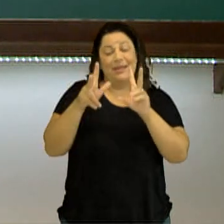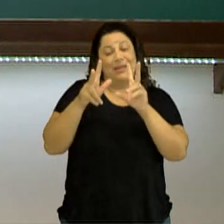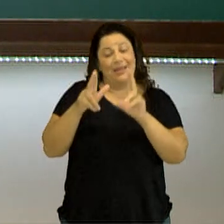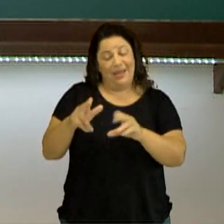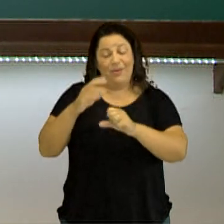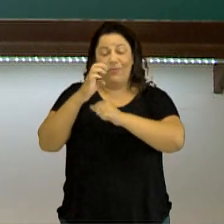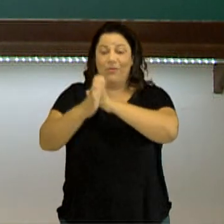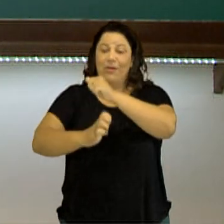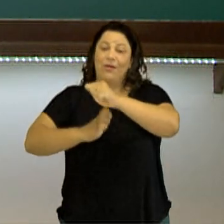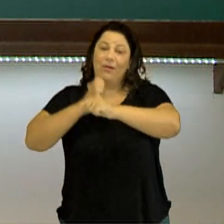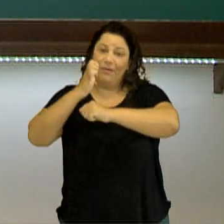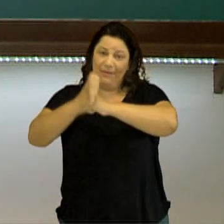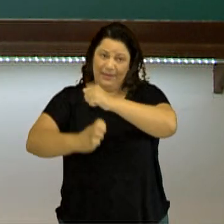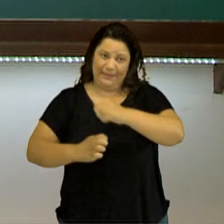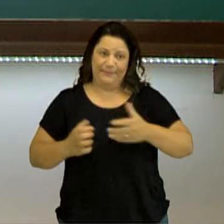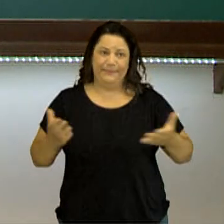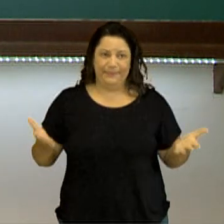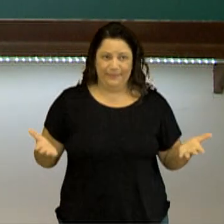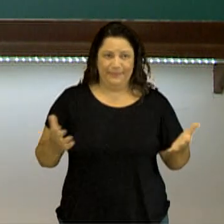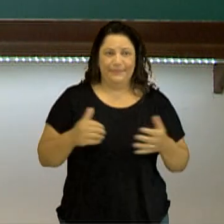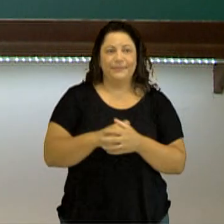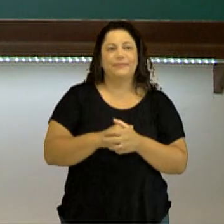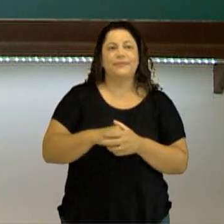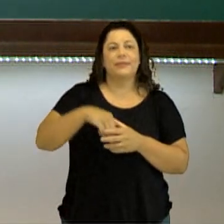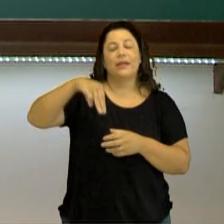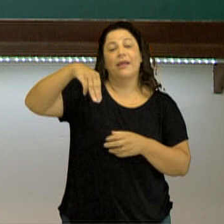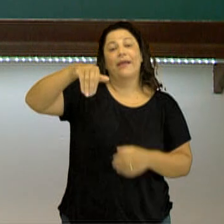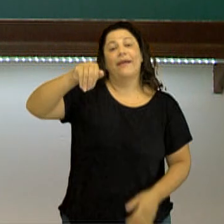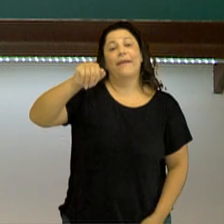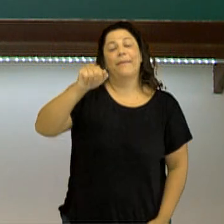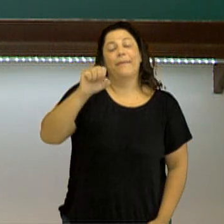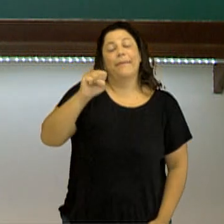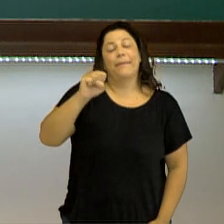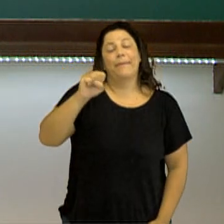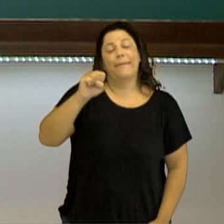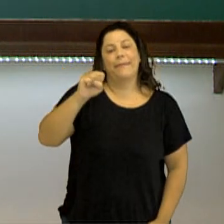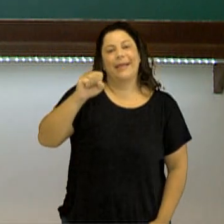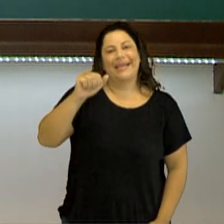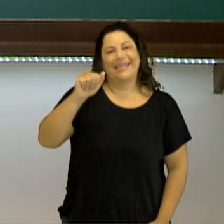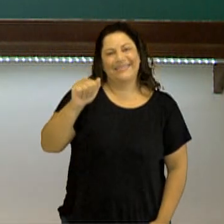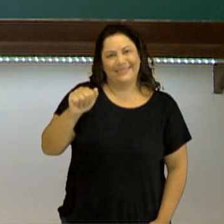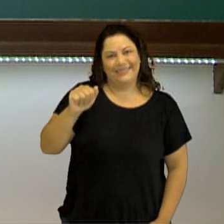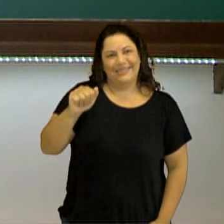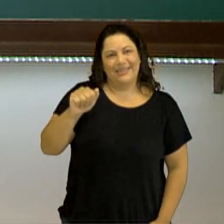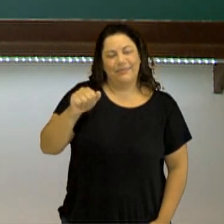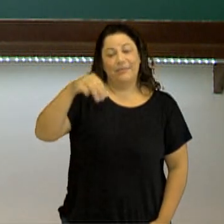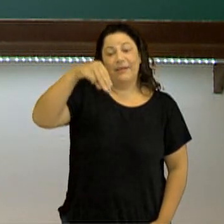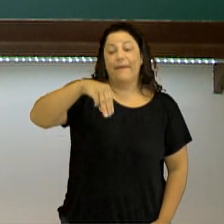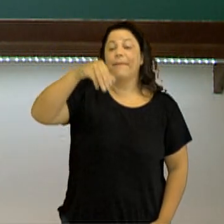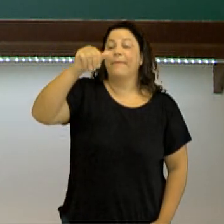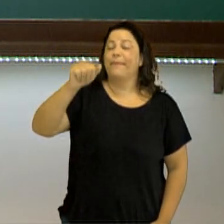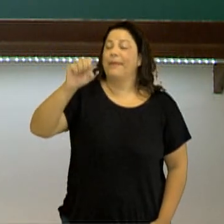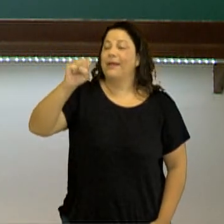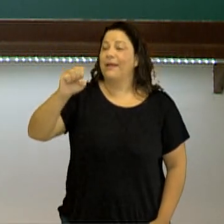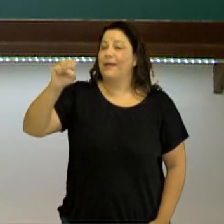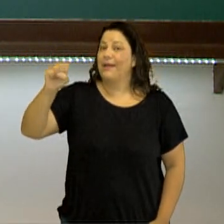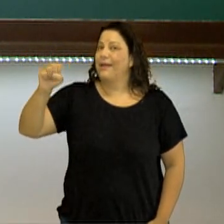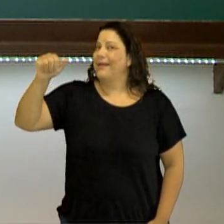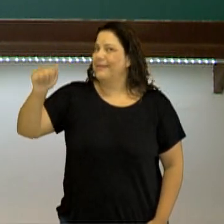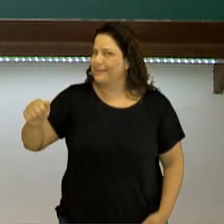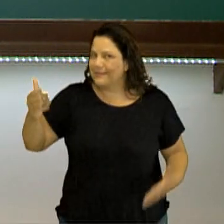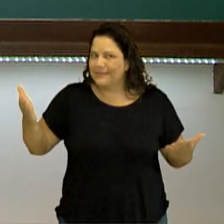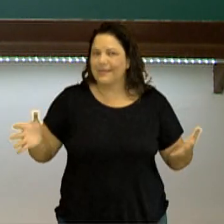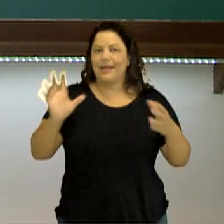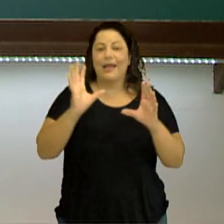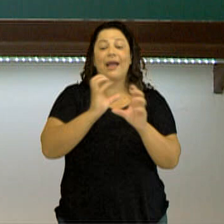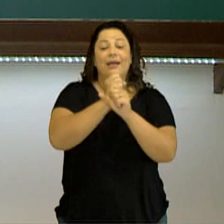é simples. E a massa? Voltando lá na massa, o número maior. A massa é a soma das cargas que estão no